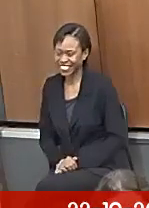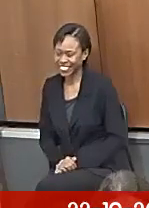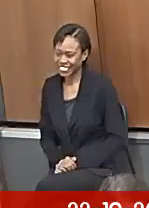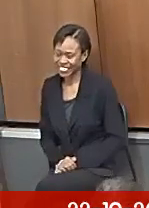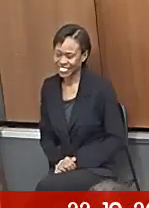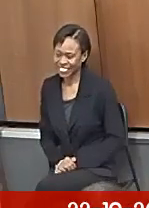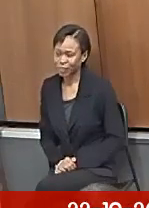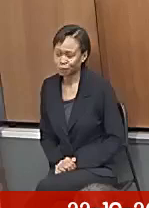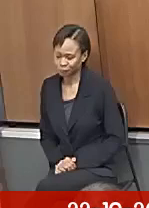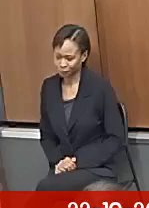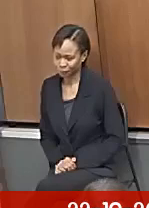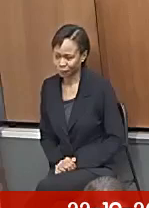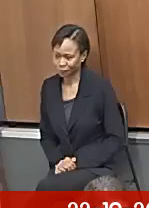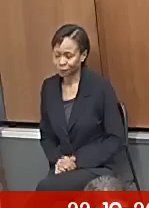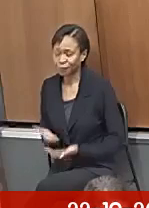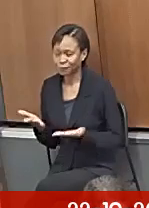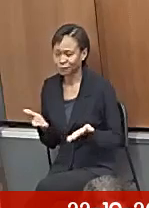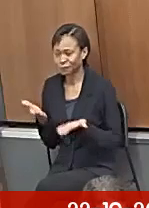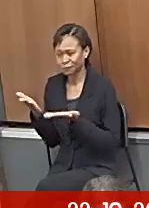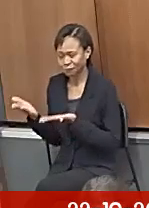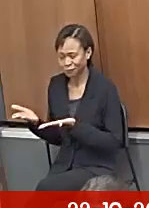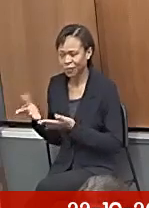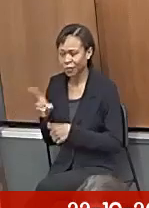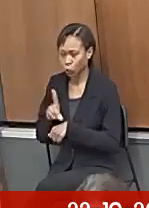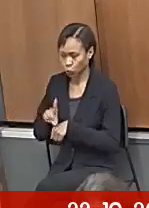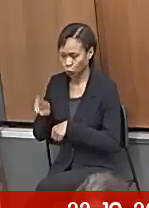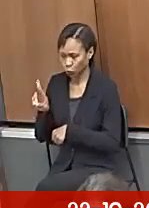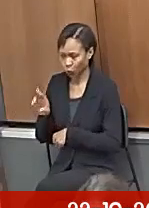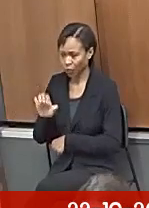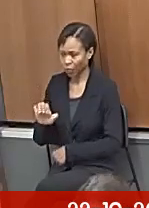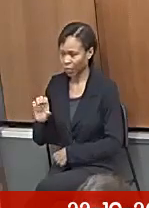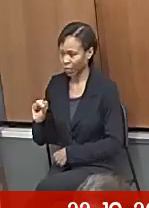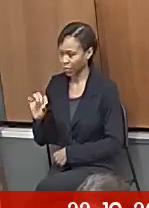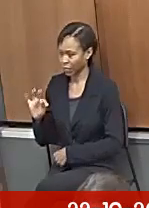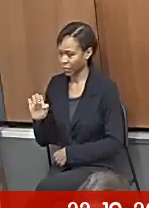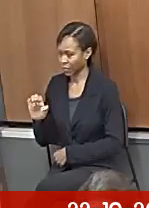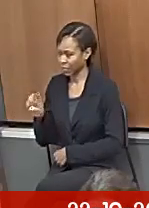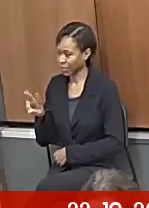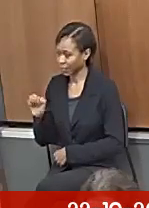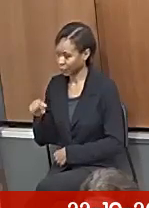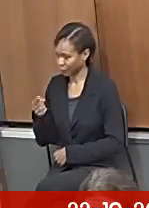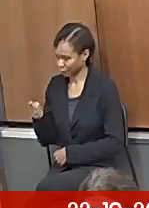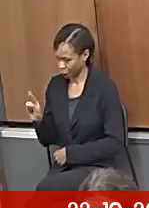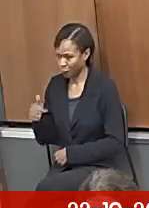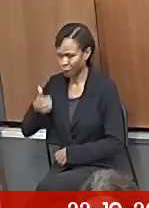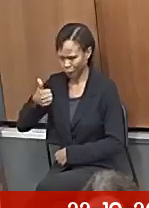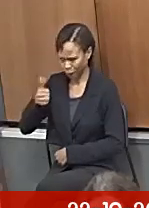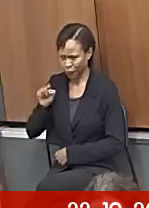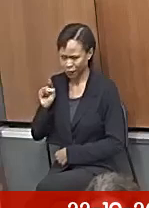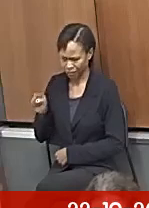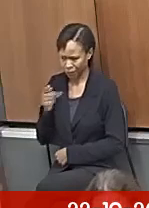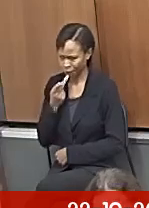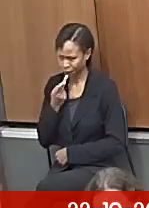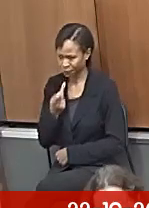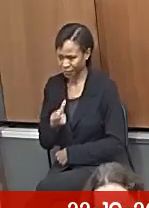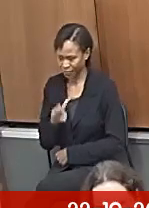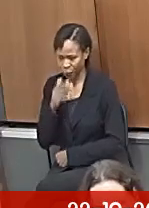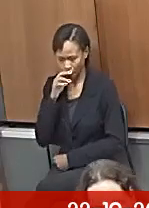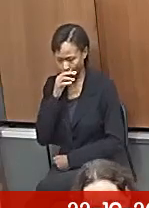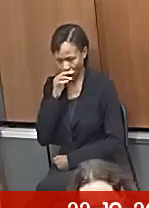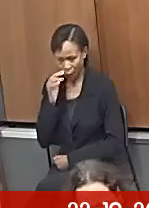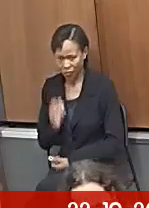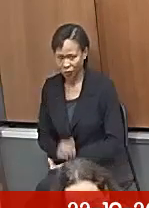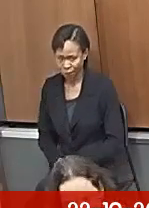vou fazer a gentileza de passar a palavra para o doutor Estevão primeiro, para eu falar para o último. Ok. Então, vamos passar então para o doutor Estevão,